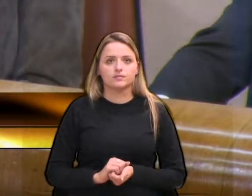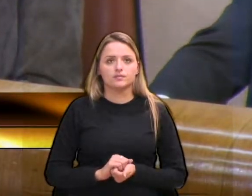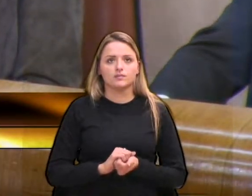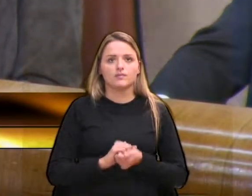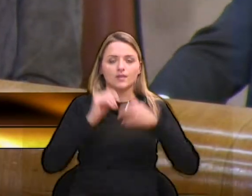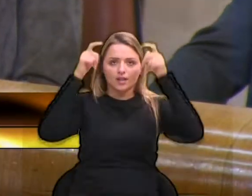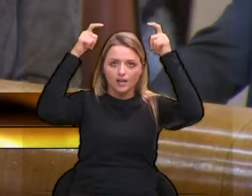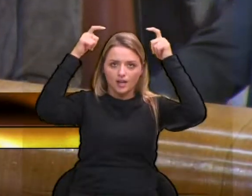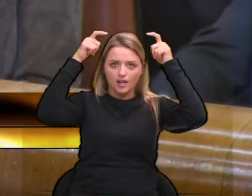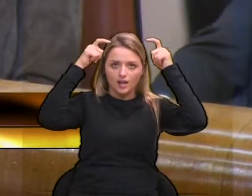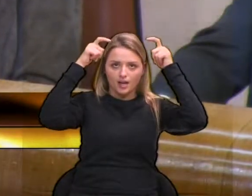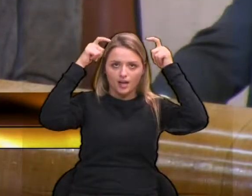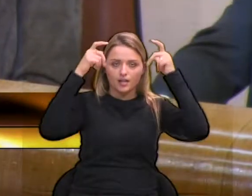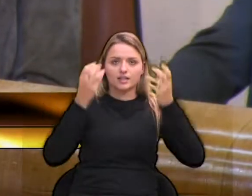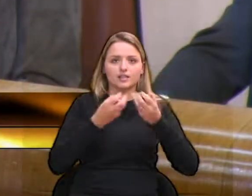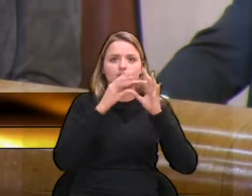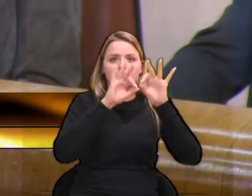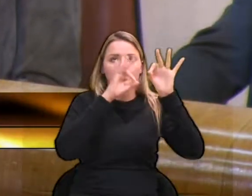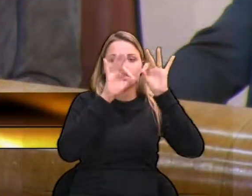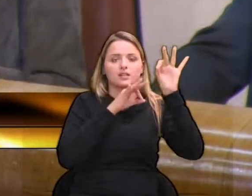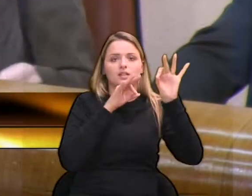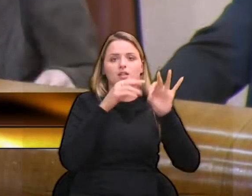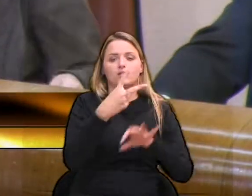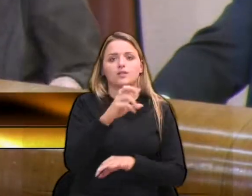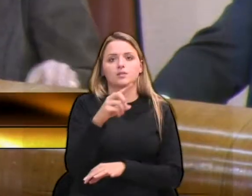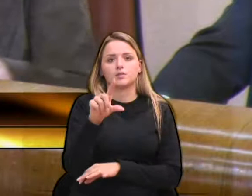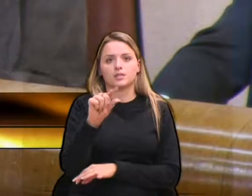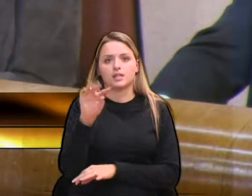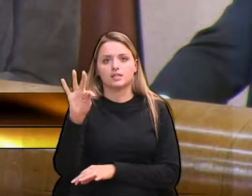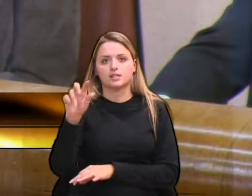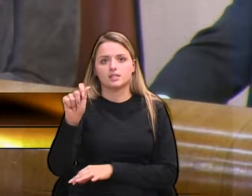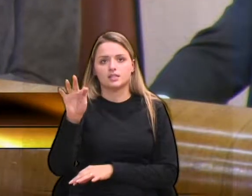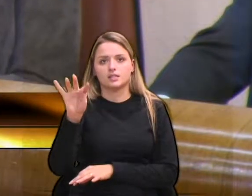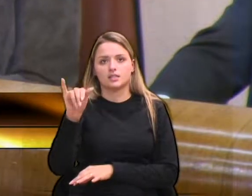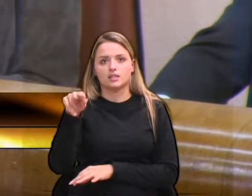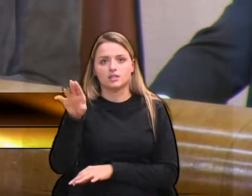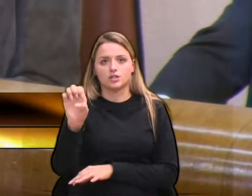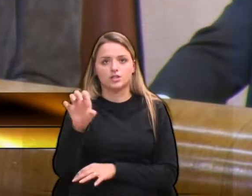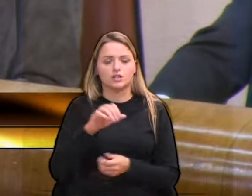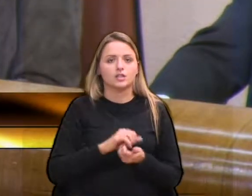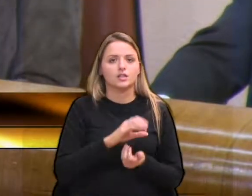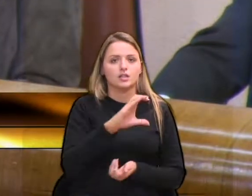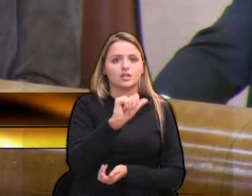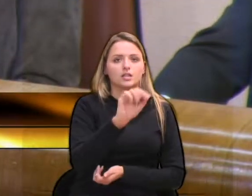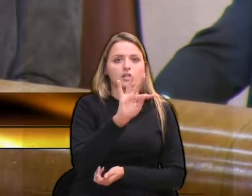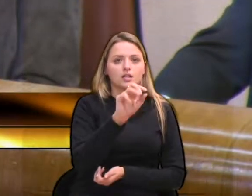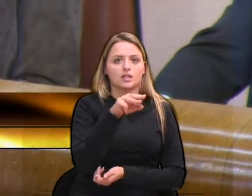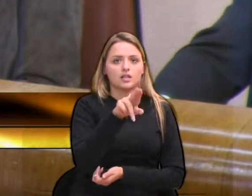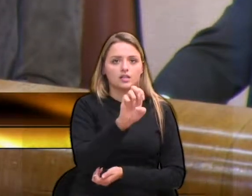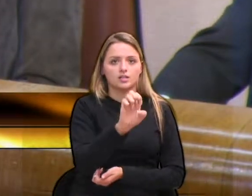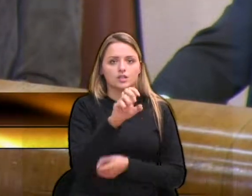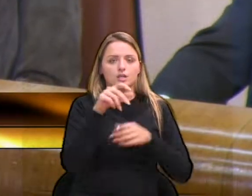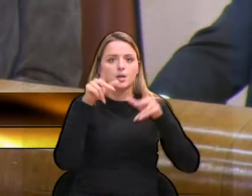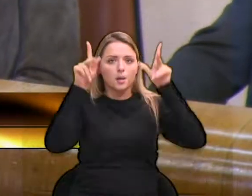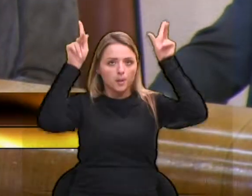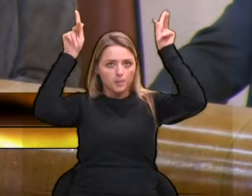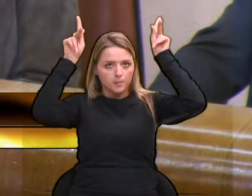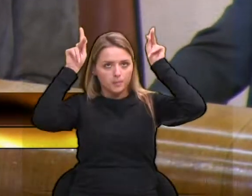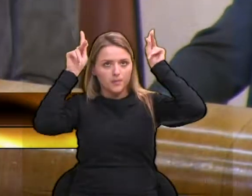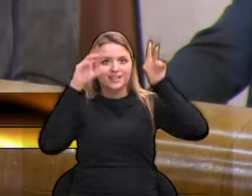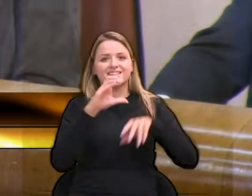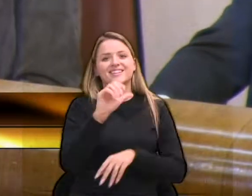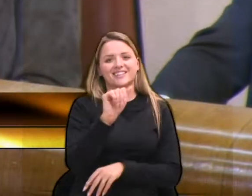Rainha da Festa da Uva de 2010, Tatiane Frisso. Catiana Pizeta Weber, princesa